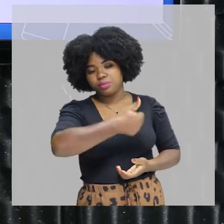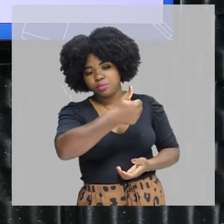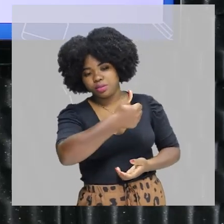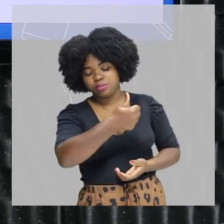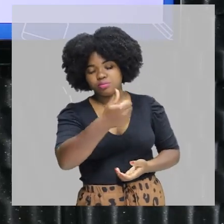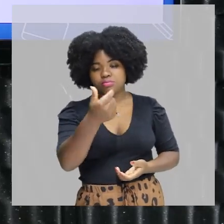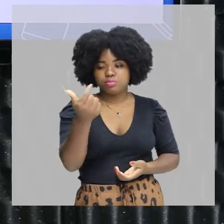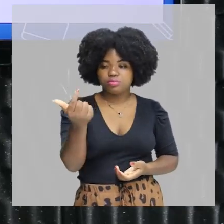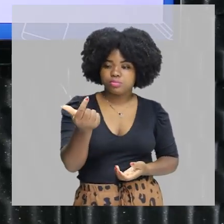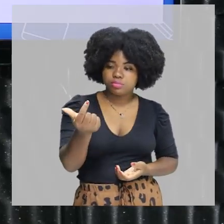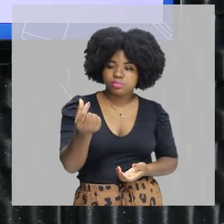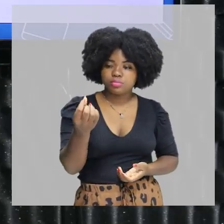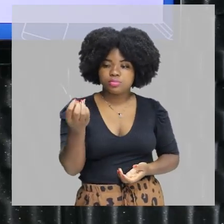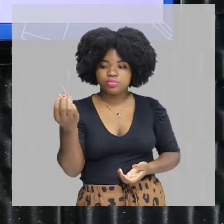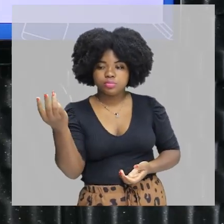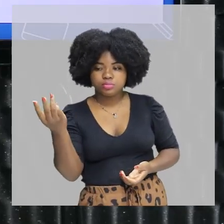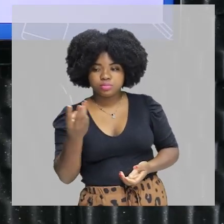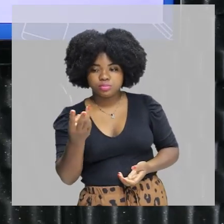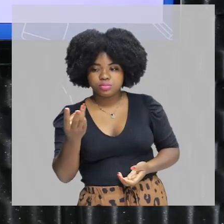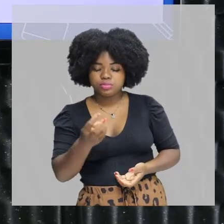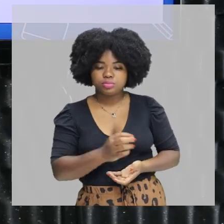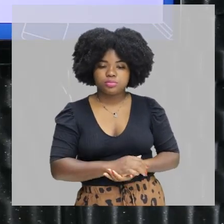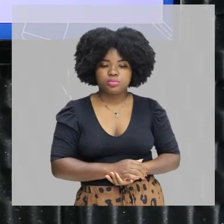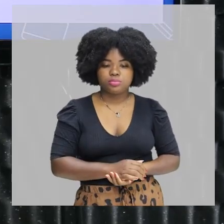opção 2 ou se é a opção 3.